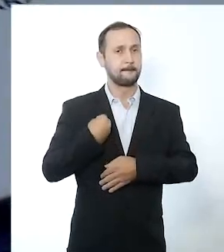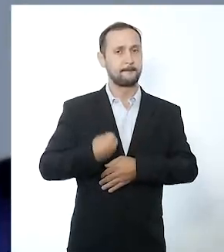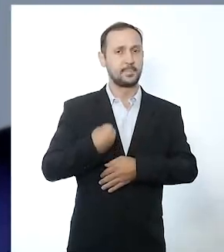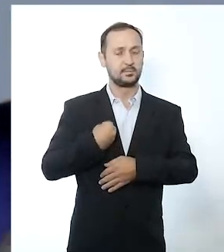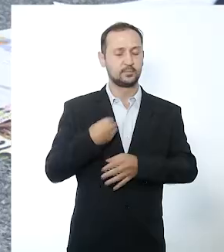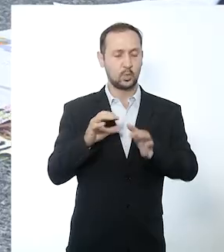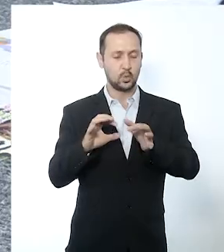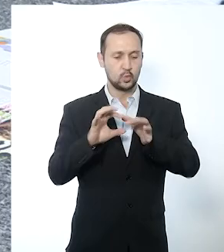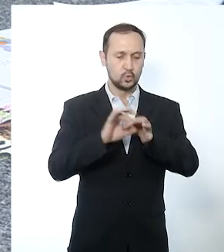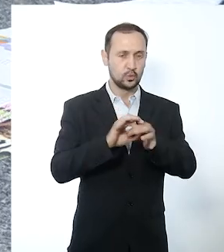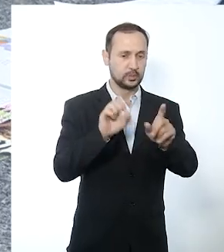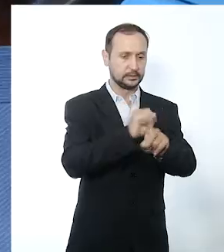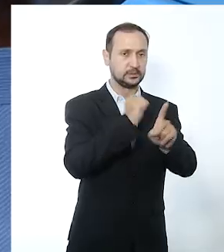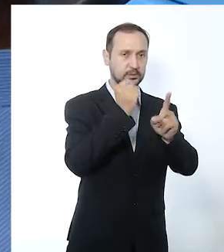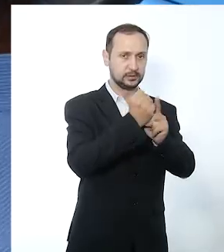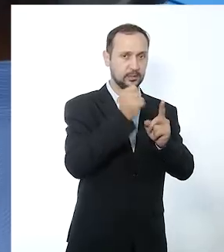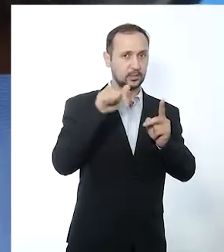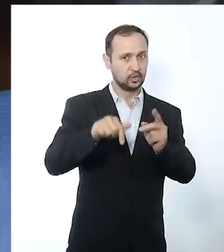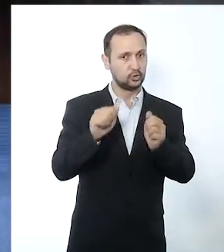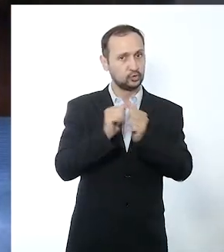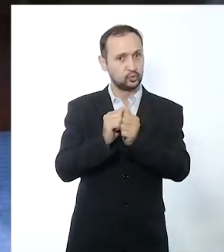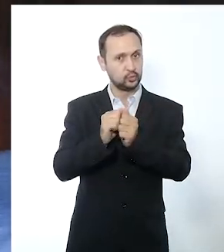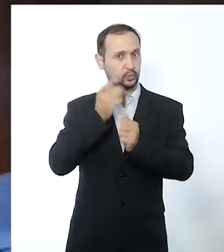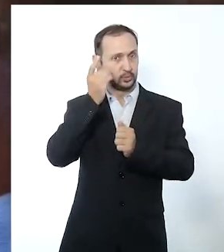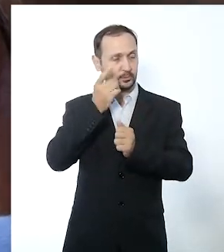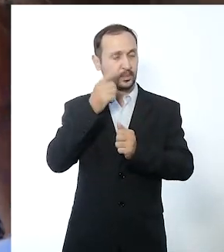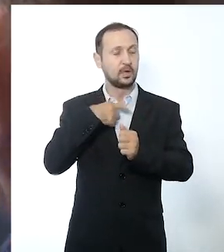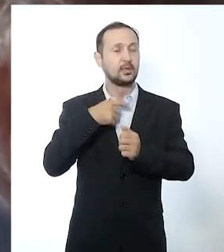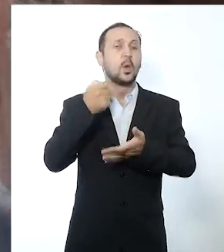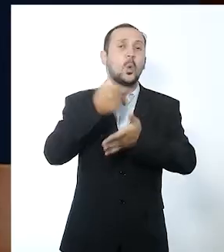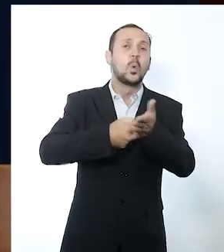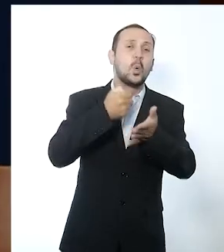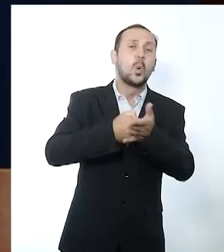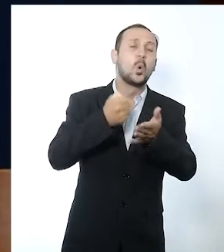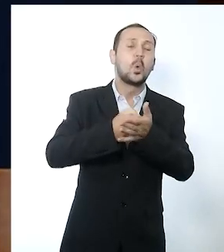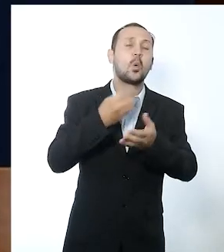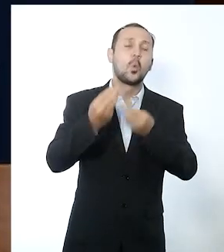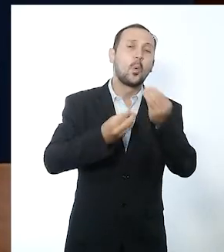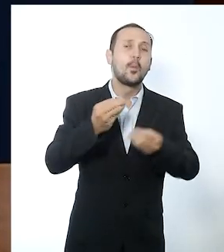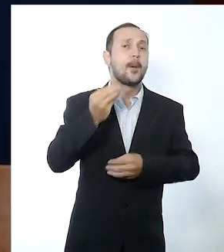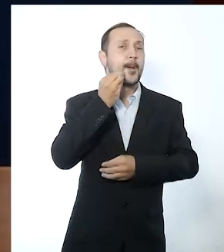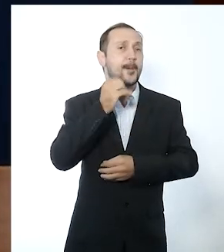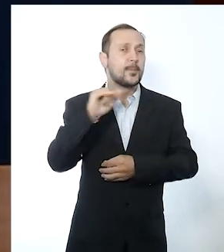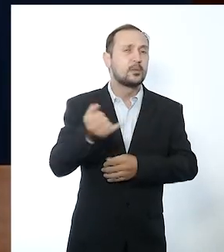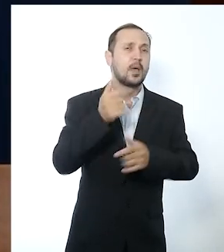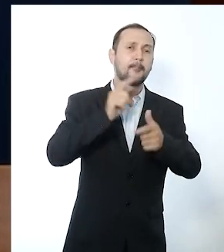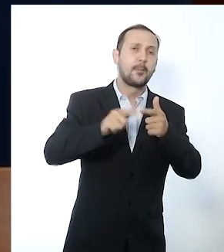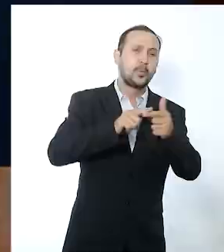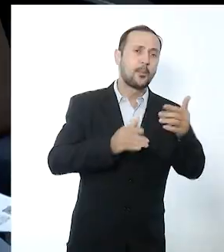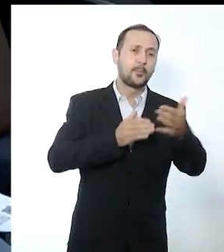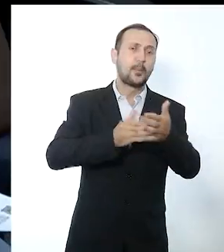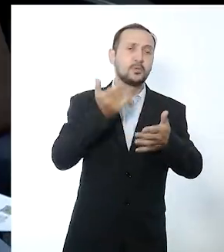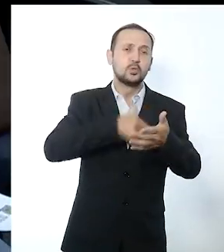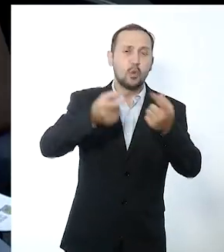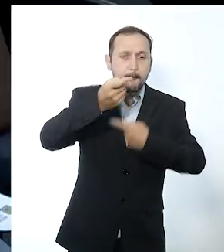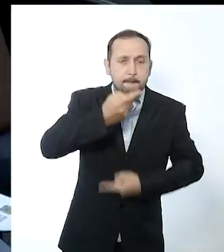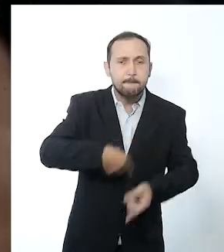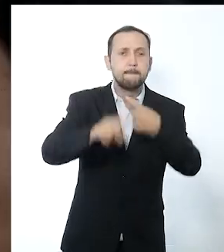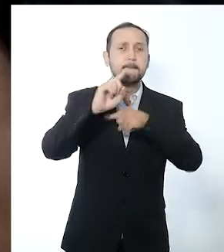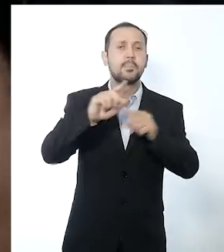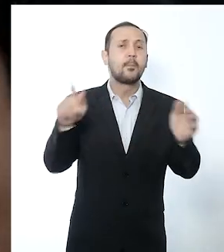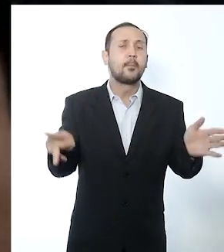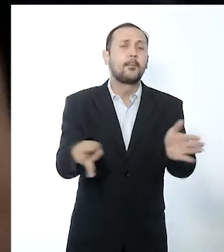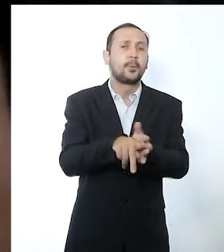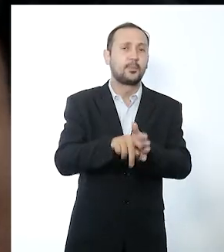participação conjunta entre a sociedade e a Casa de Leis permite a busca por caminhos para a resolução de desafios e problemas